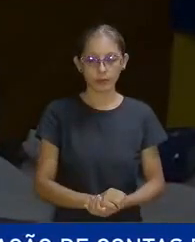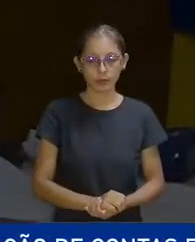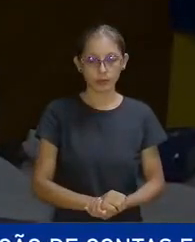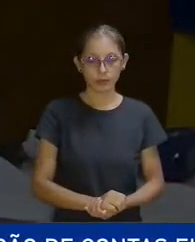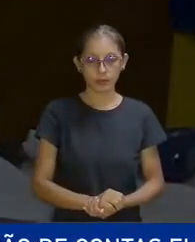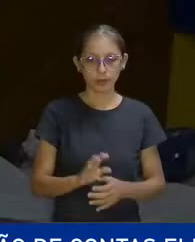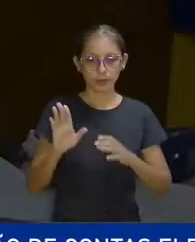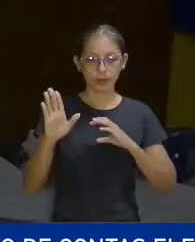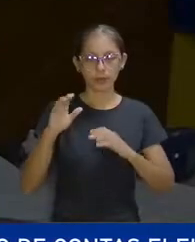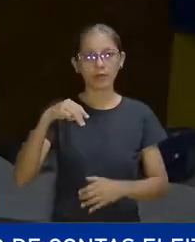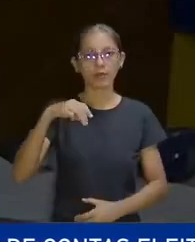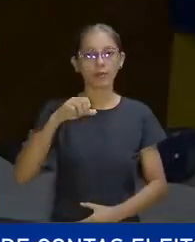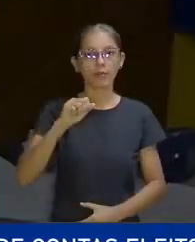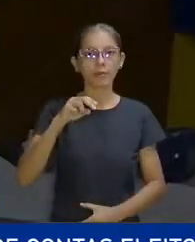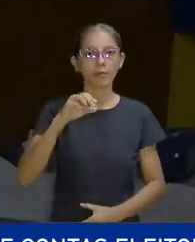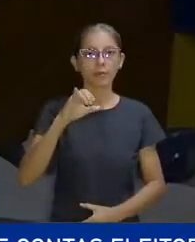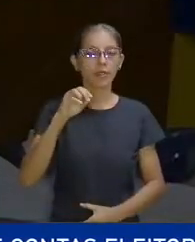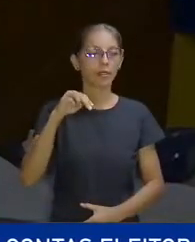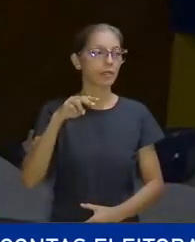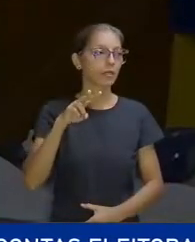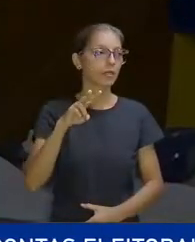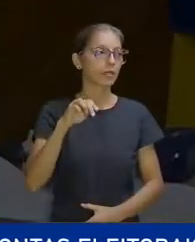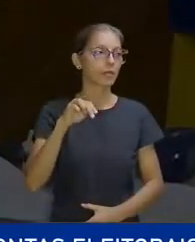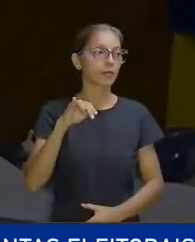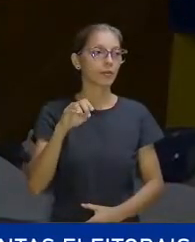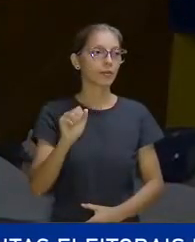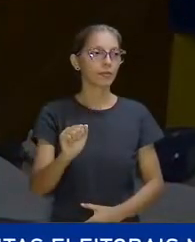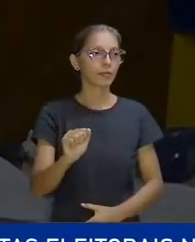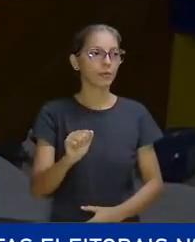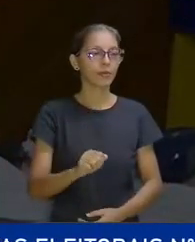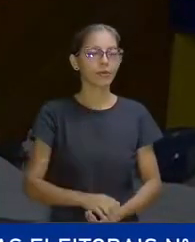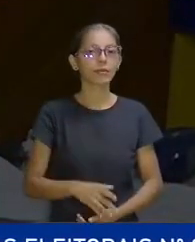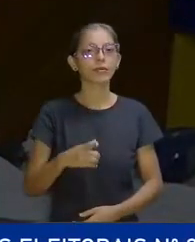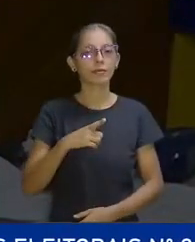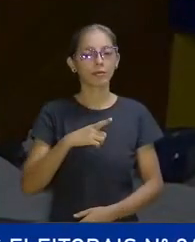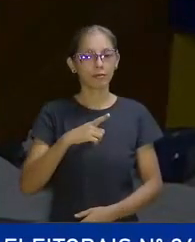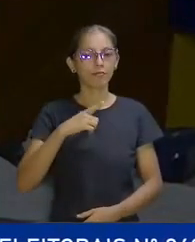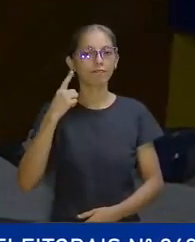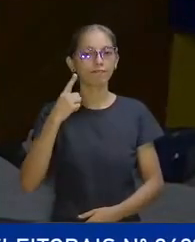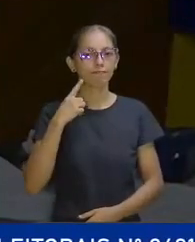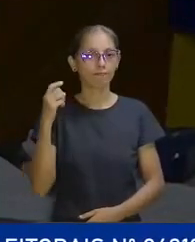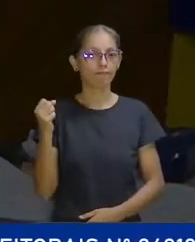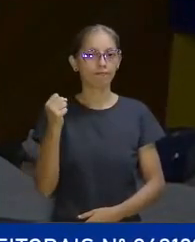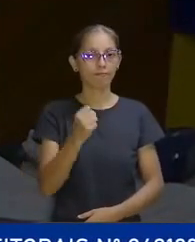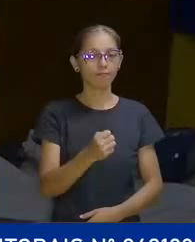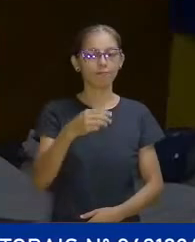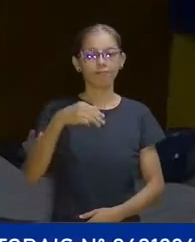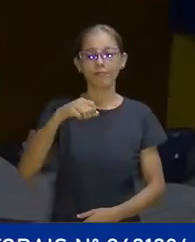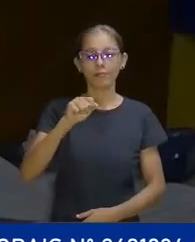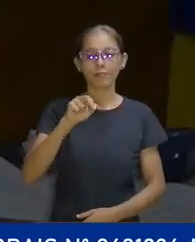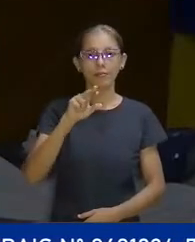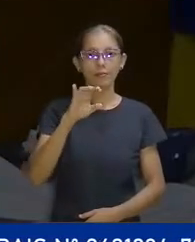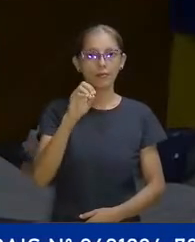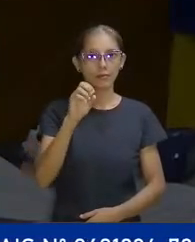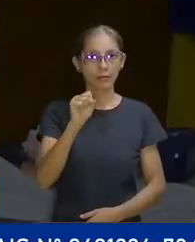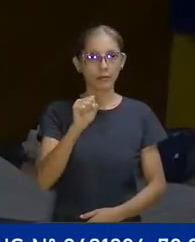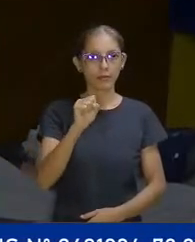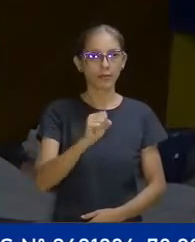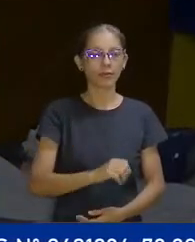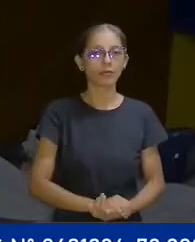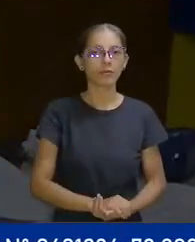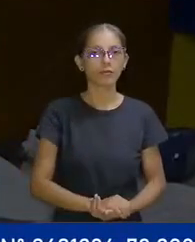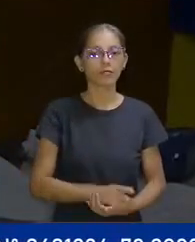da Rocha Flecha. Haverá sustentação oral feita pelo advogado Marcos Pires e comporão a turma com